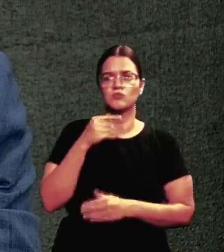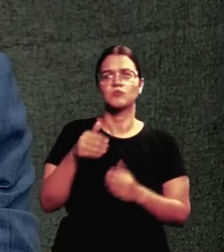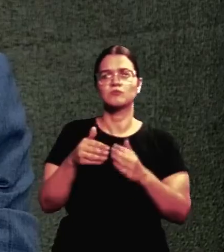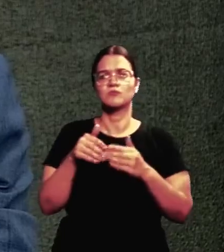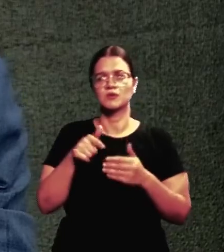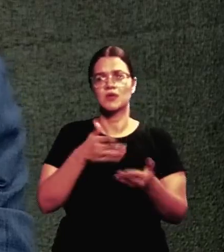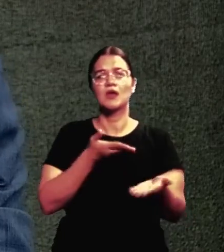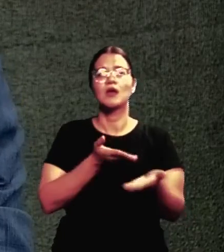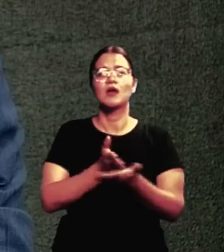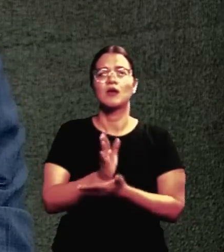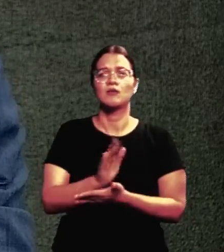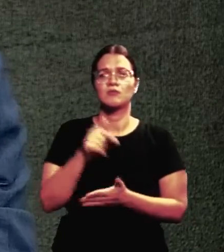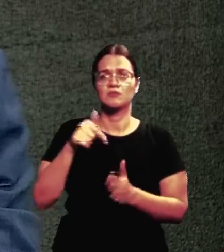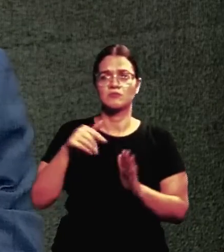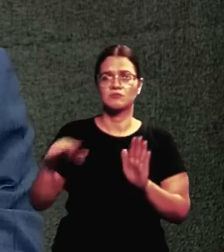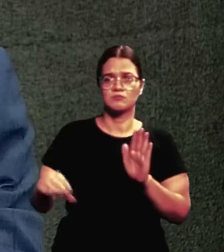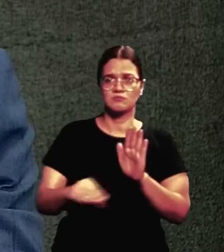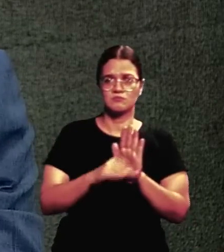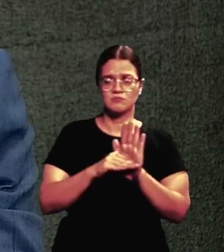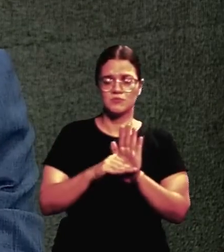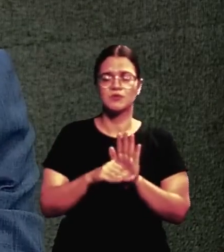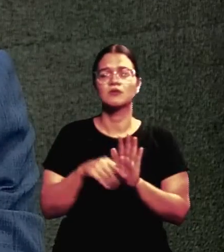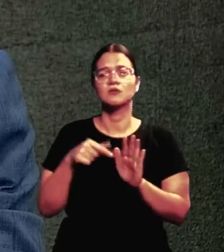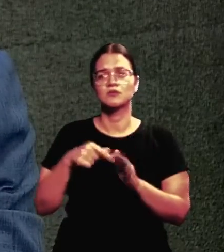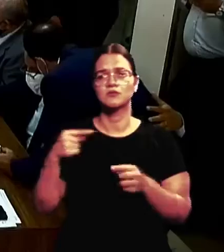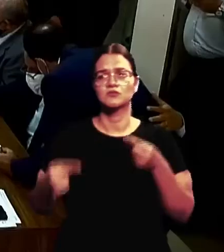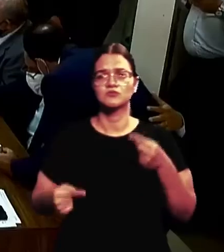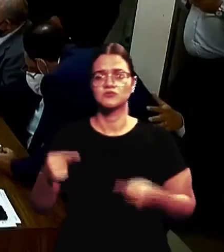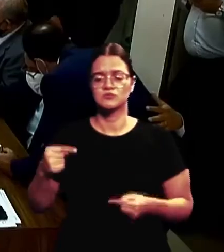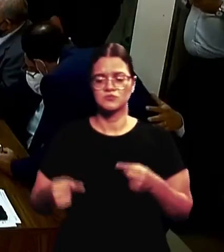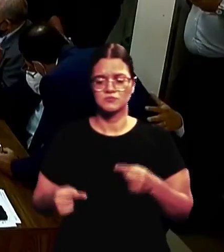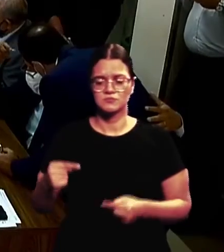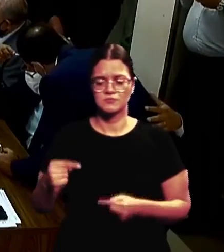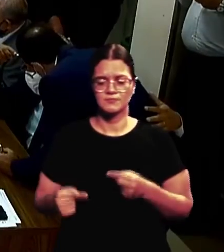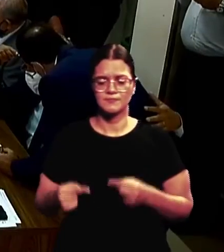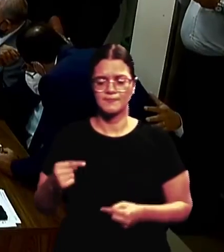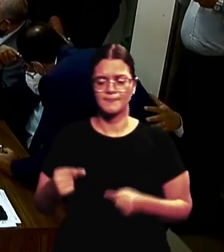pela aprovação da presente emenda. O projeto está em discussão.